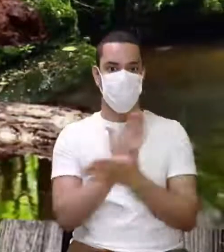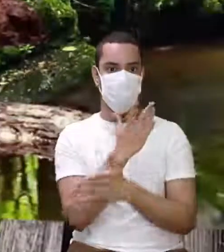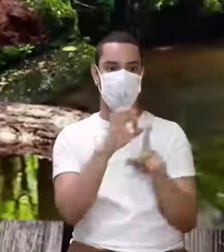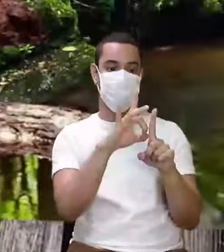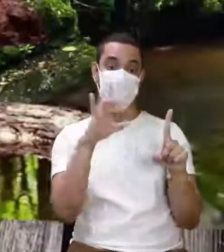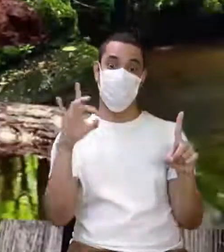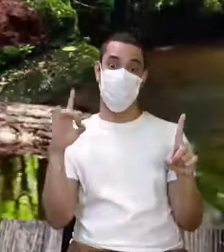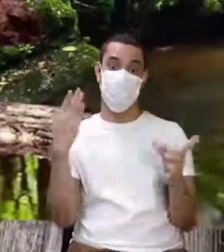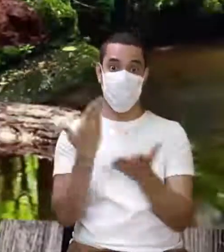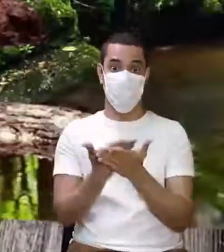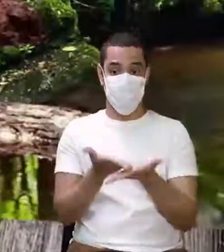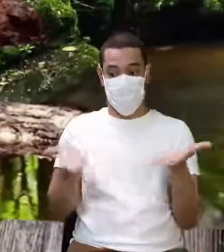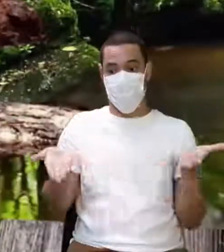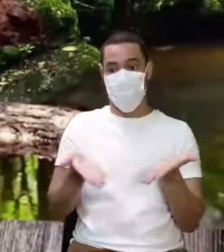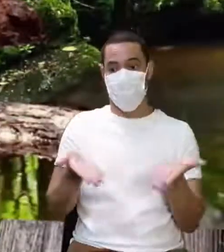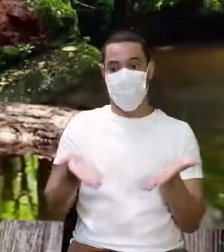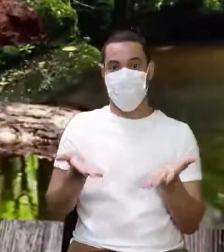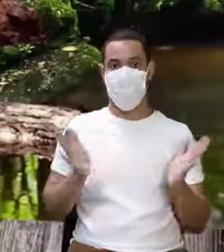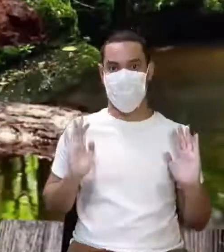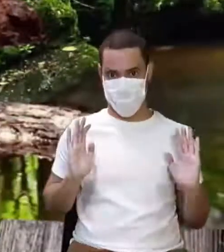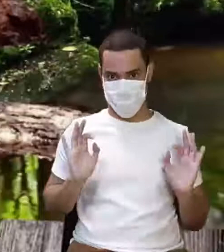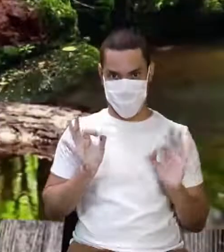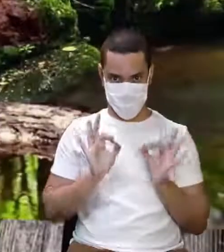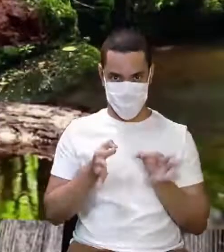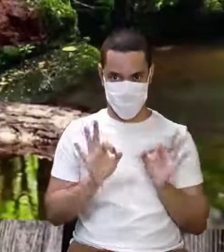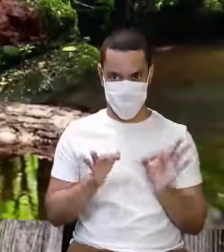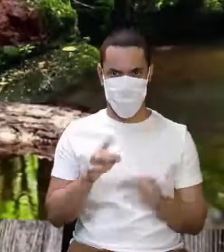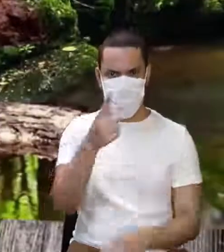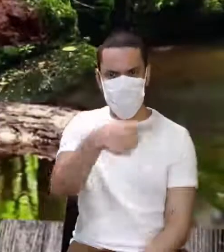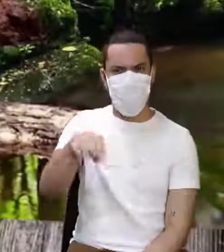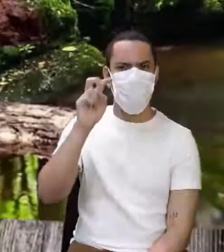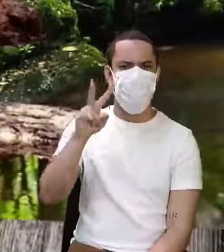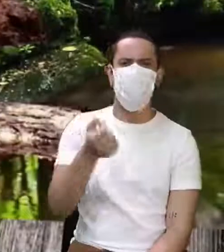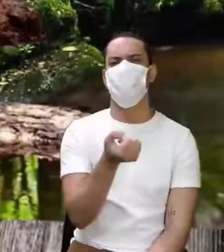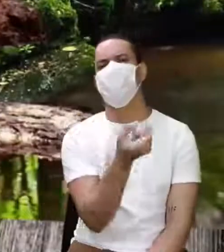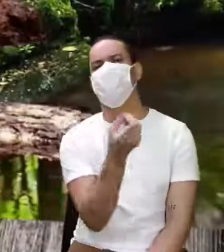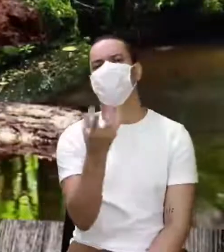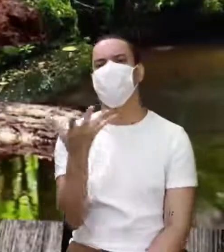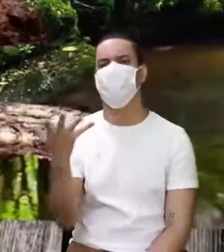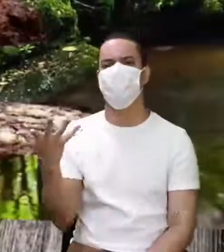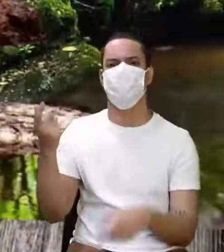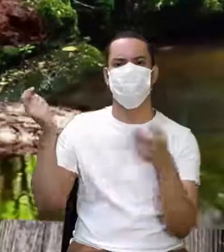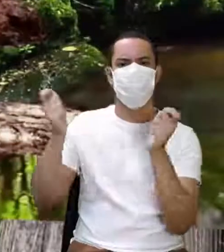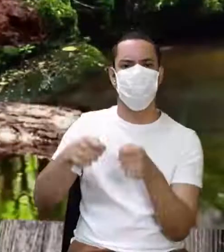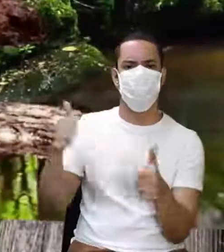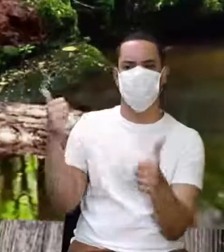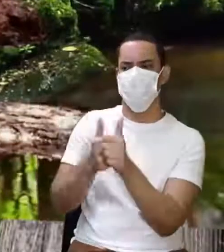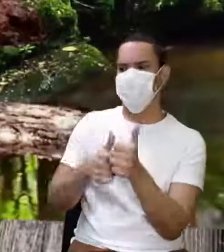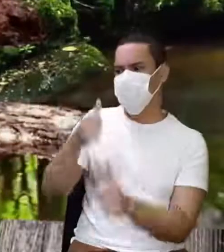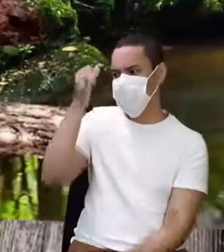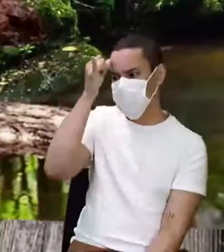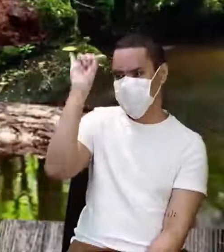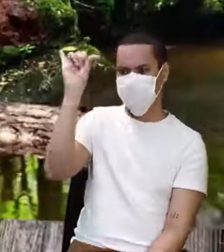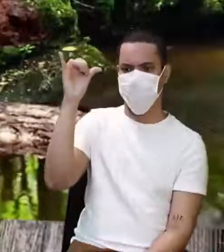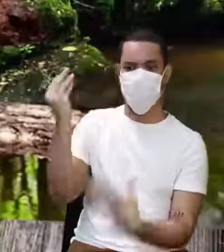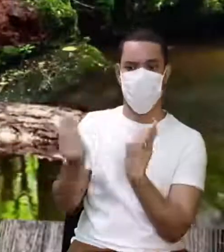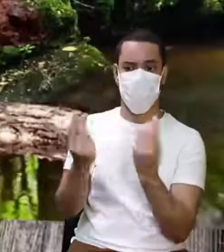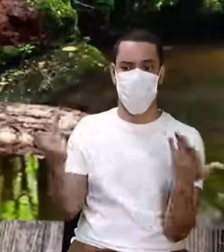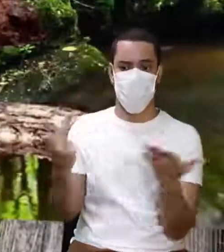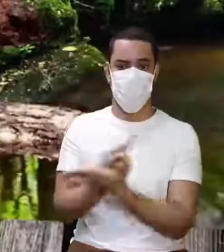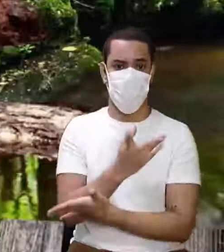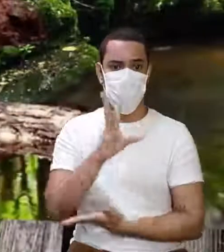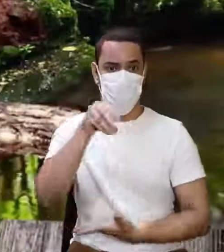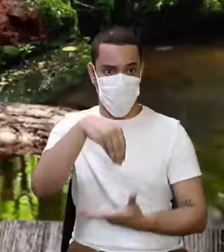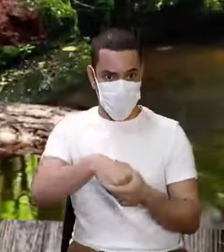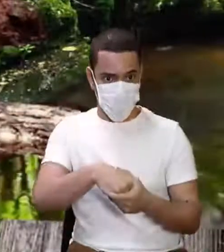que é o que nós estamos estudando na aula de hoje. Vocês viram a quantidade de mecanismos que impedem com que esses indivíduos